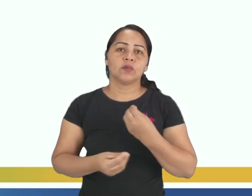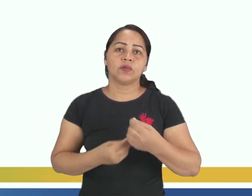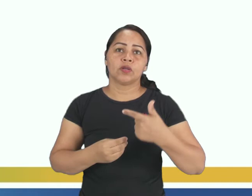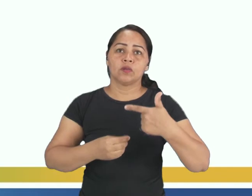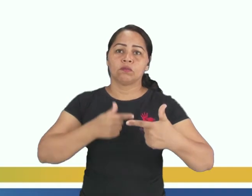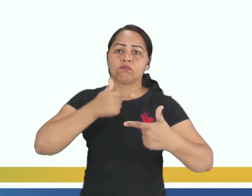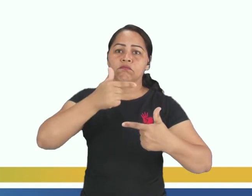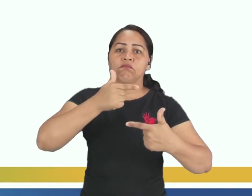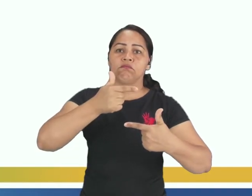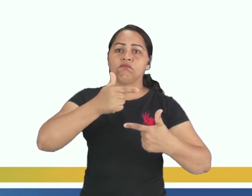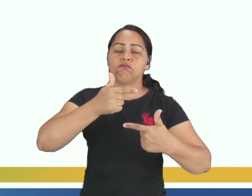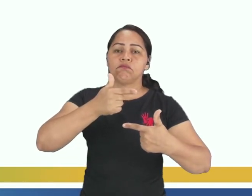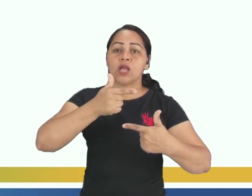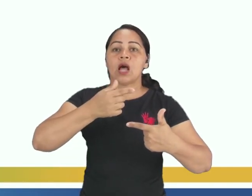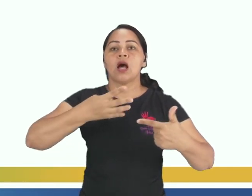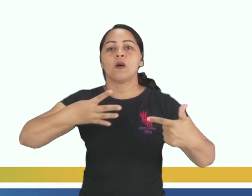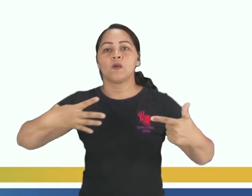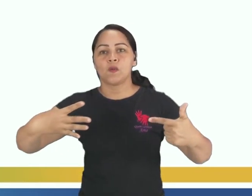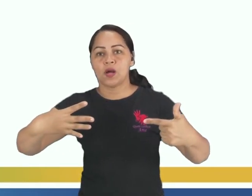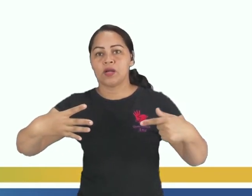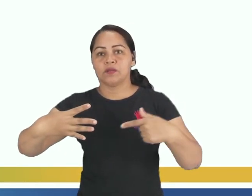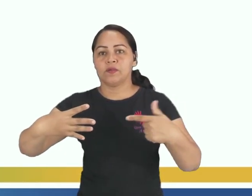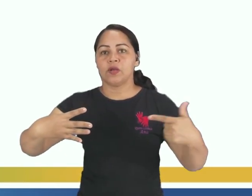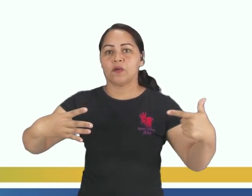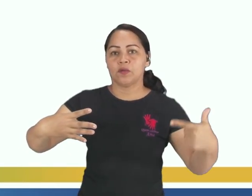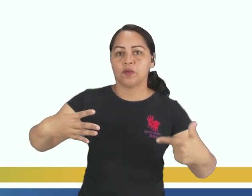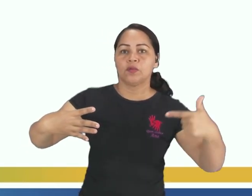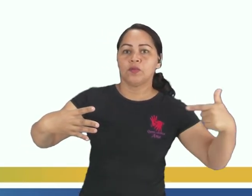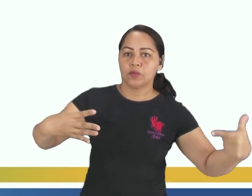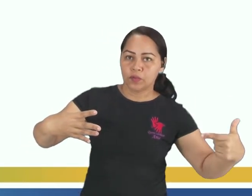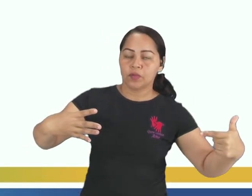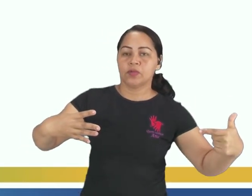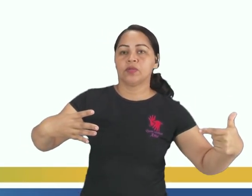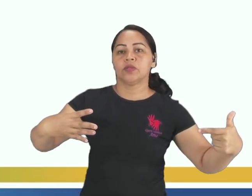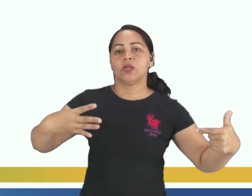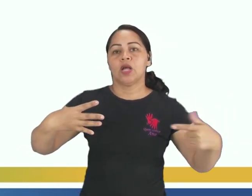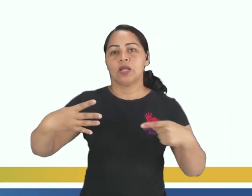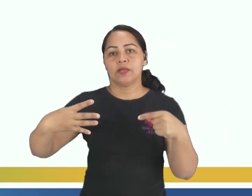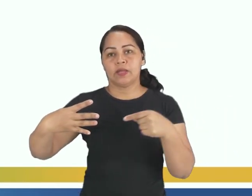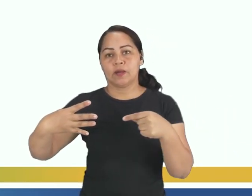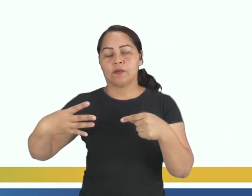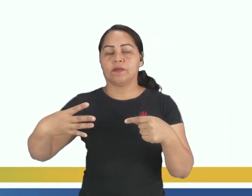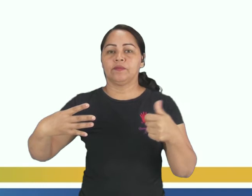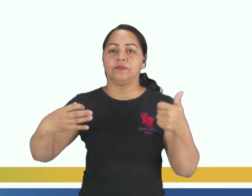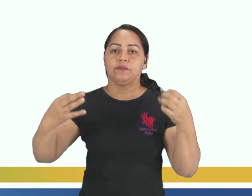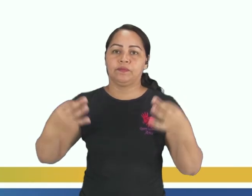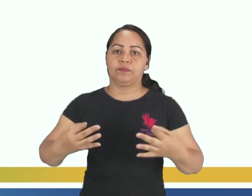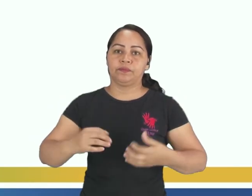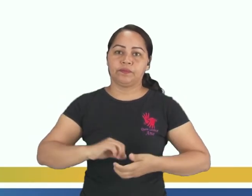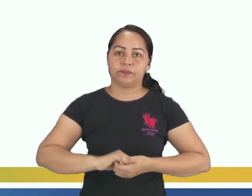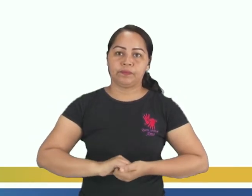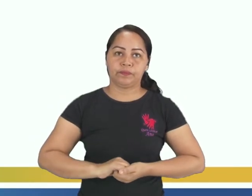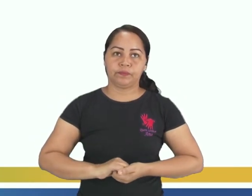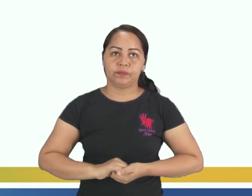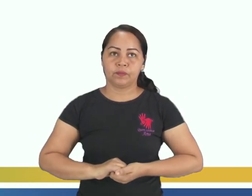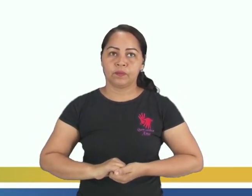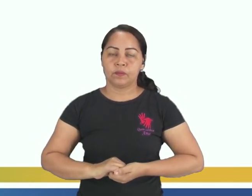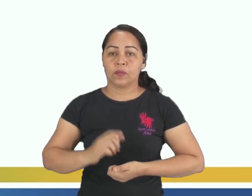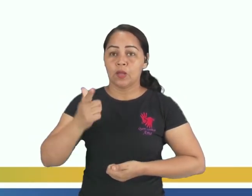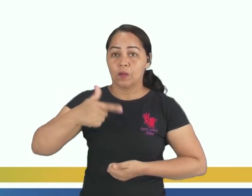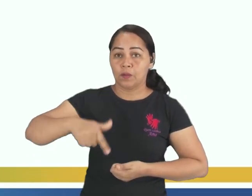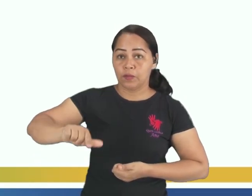quadrado? 4. Isso quer dizer que 256 elevado a 1 quarto seria 4. Item